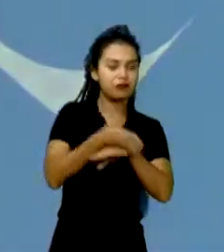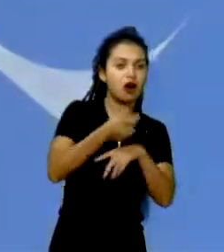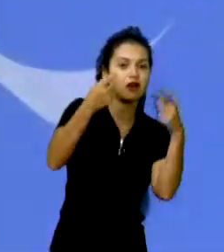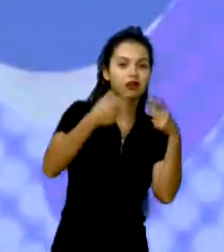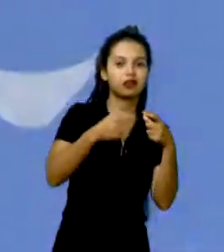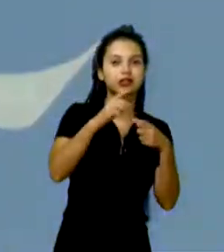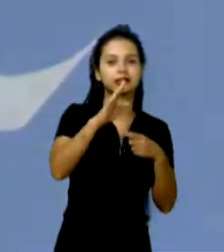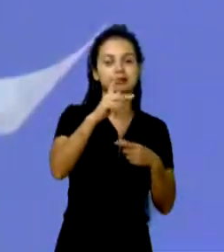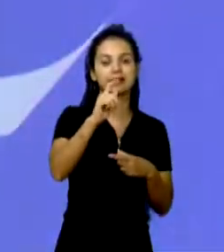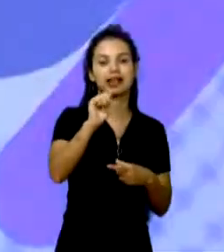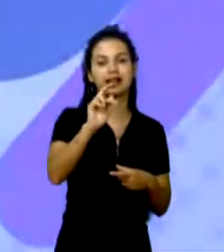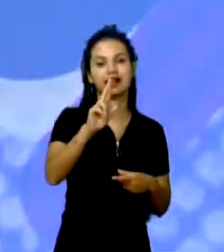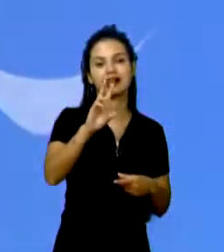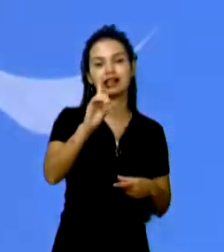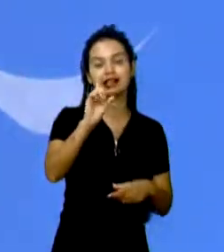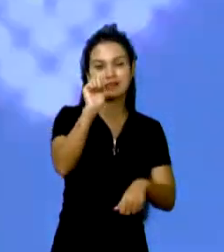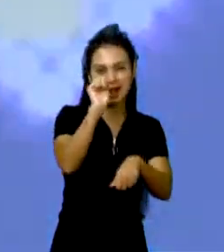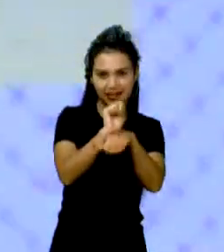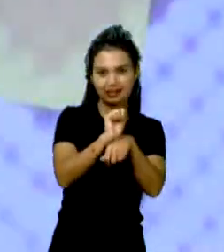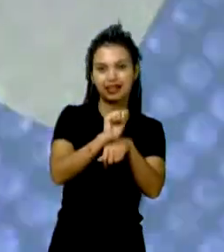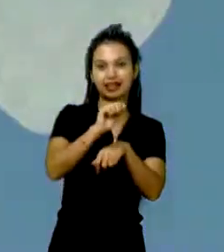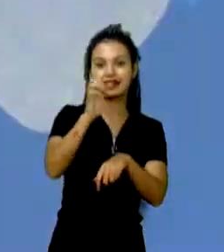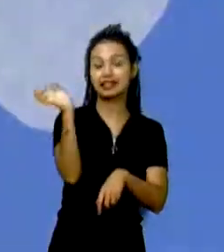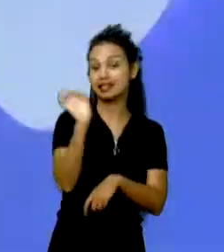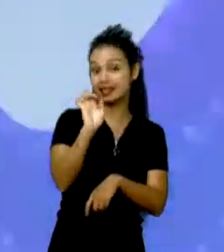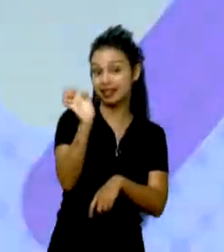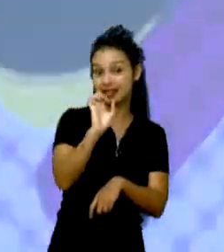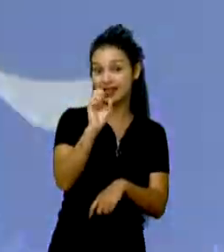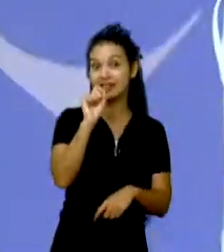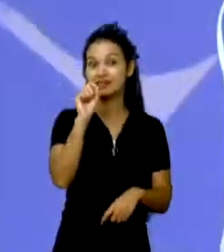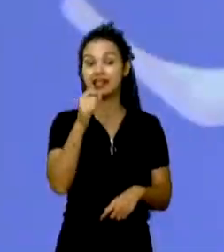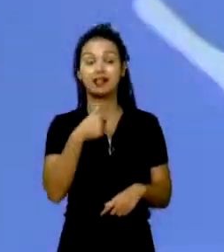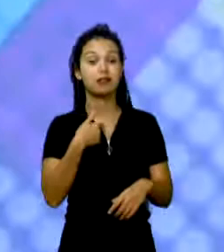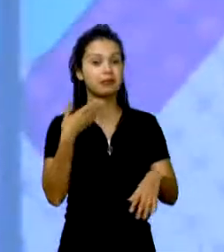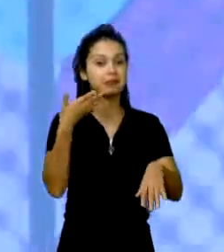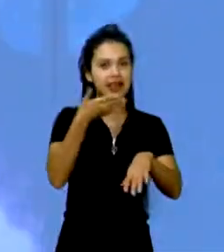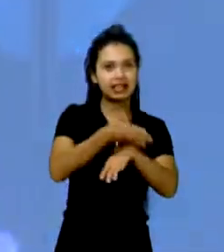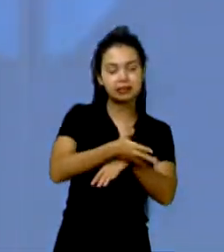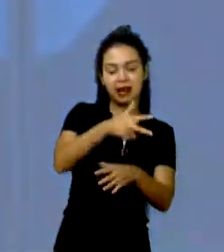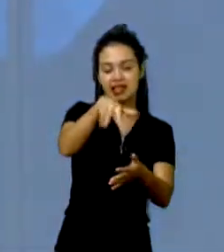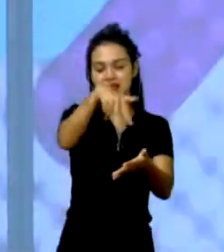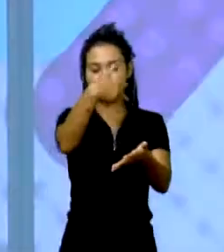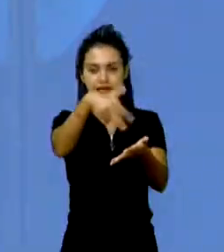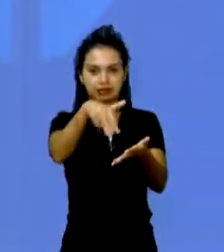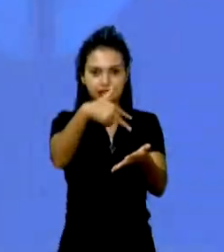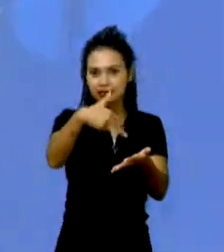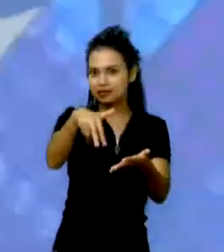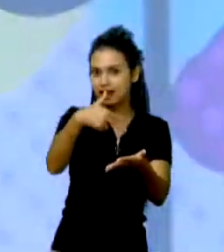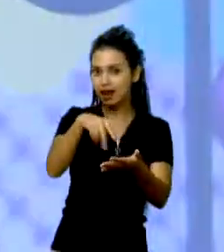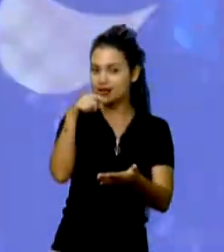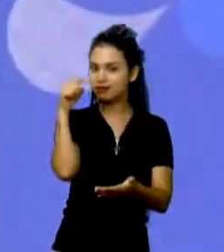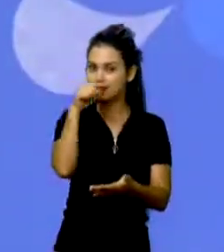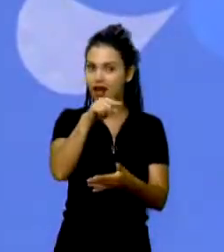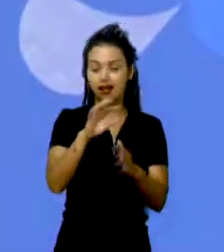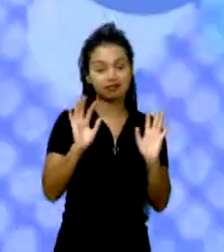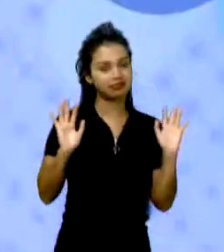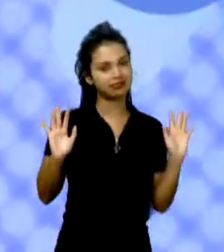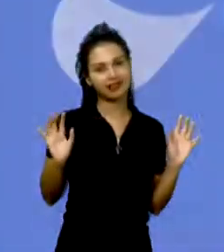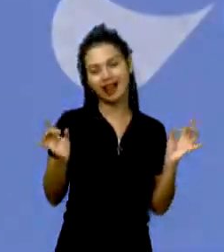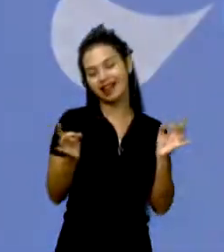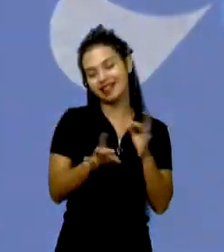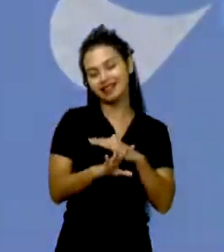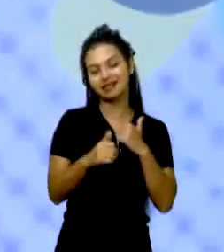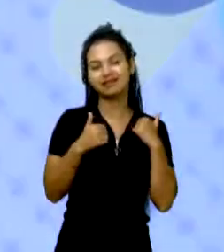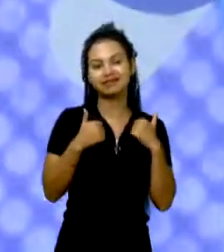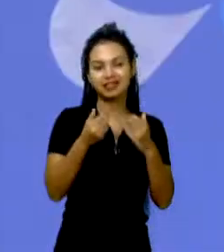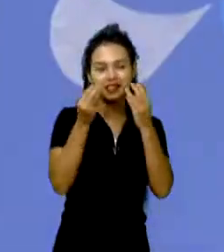lá do bairro do Maracanã. Eu vou estar fazendo uma participação super especial lá. E é isso, gente. Um beijo